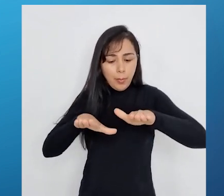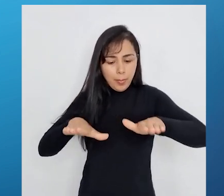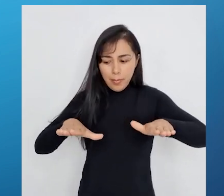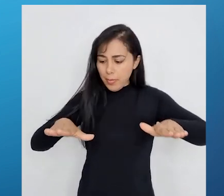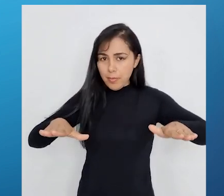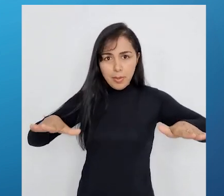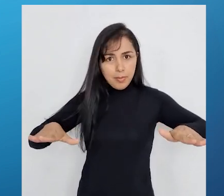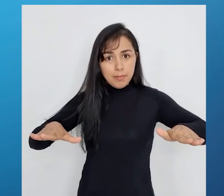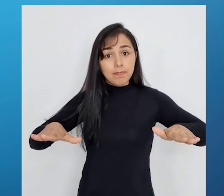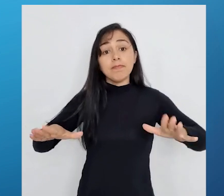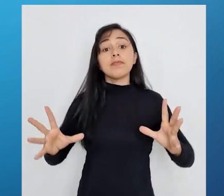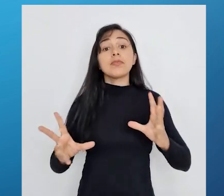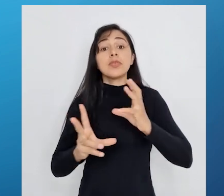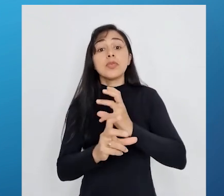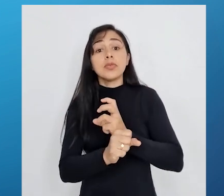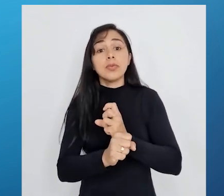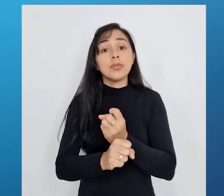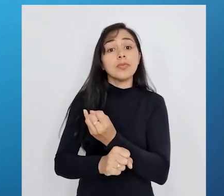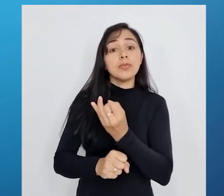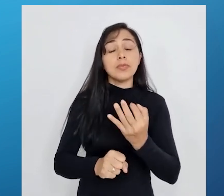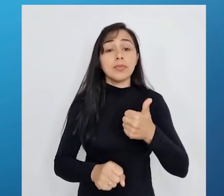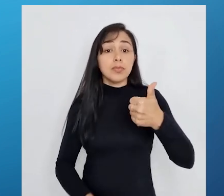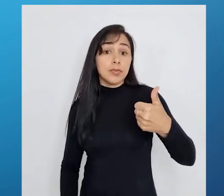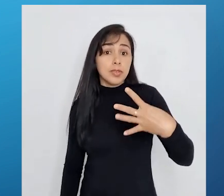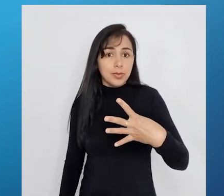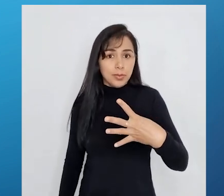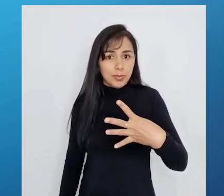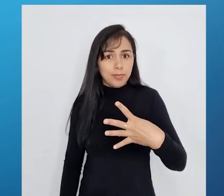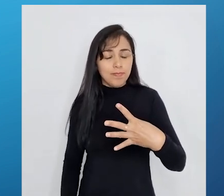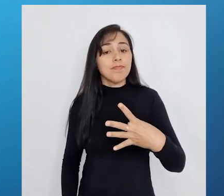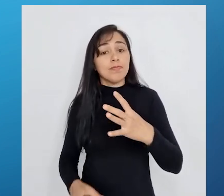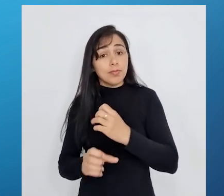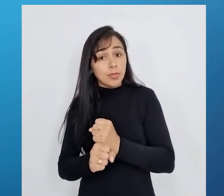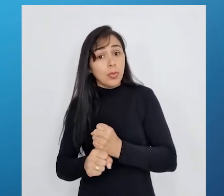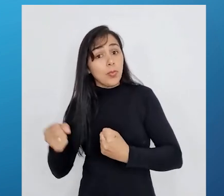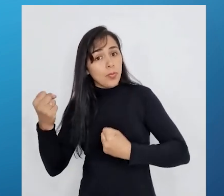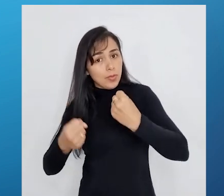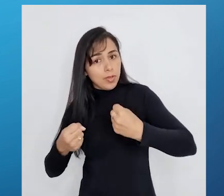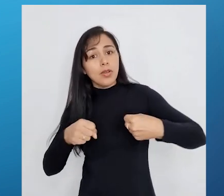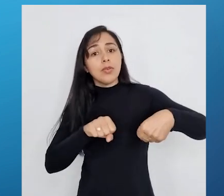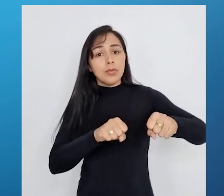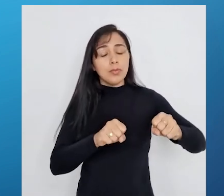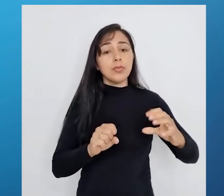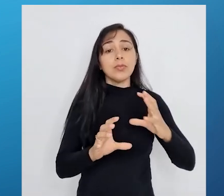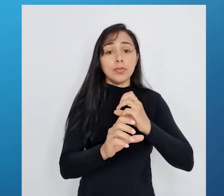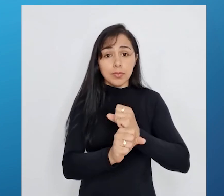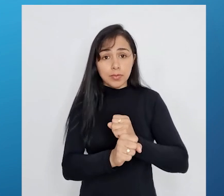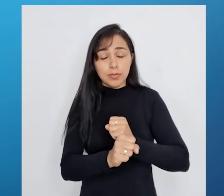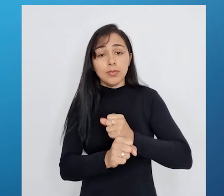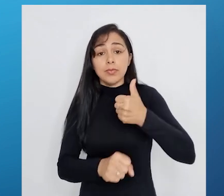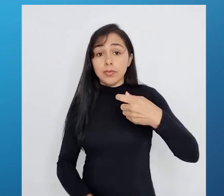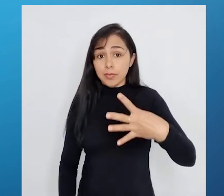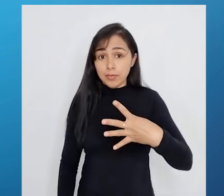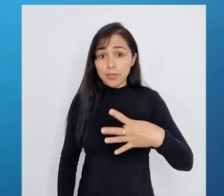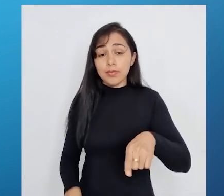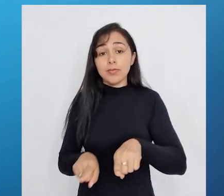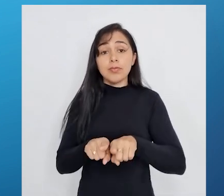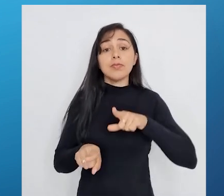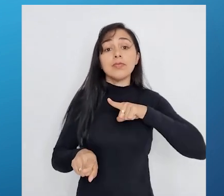14 veículos e 48 rodas. Quantos carros e quantas motos há nesse